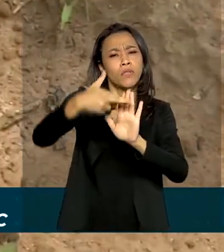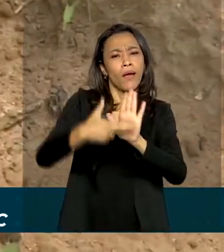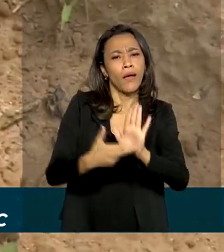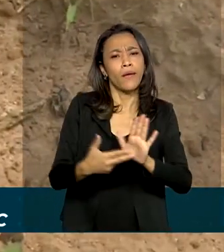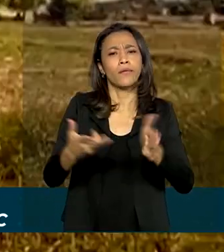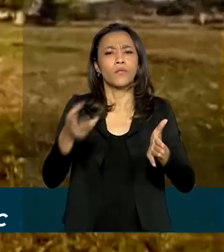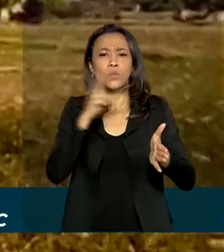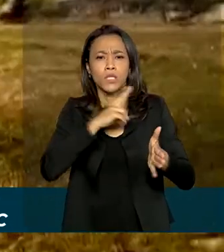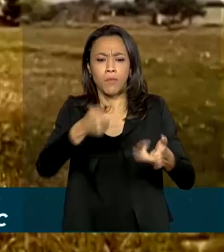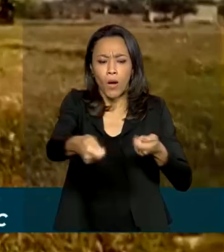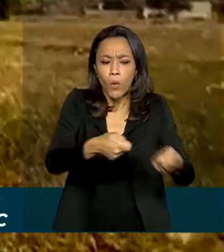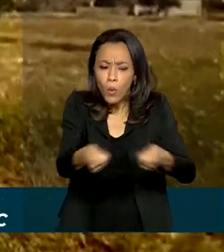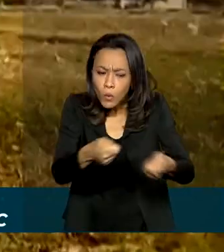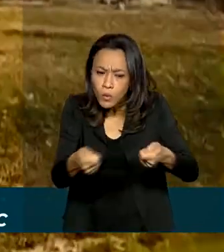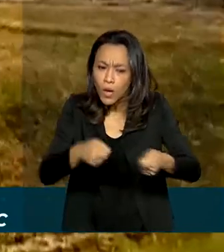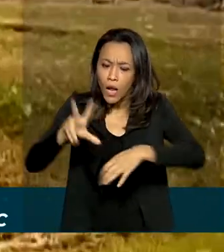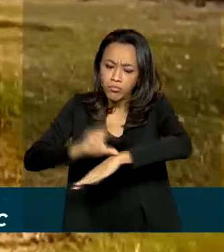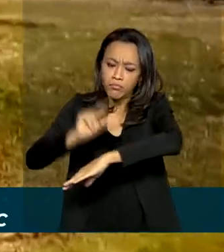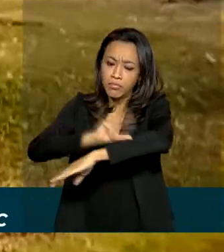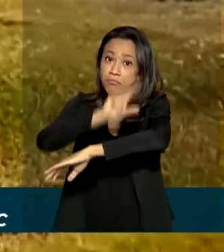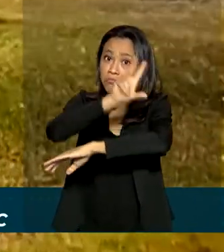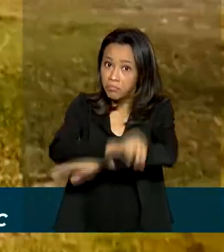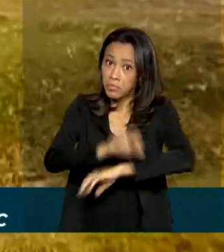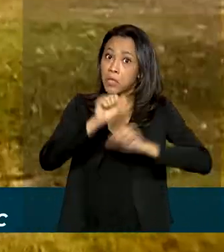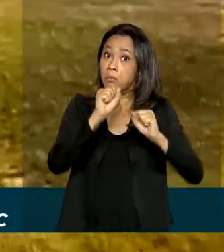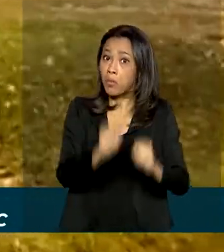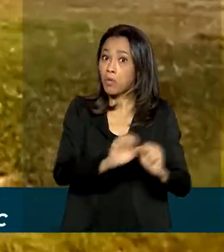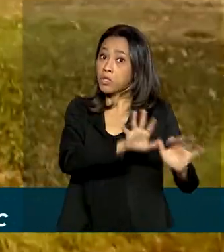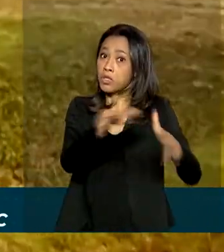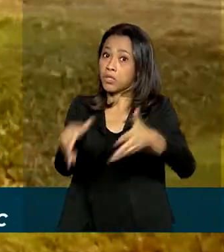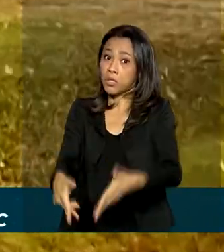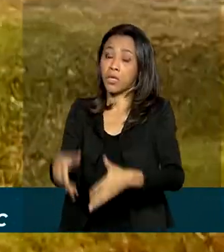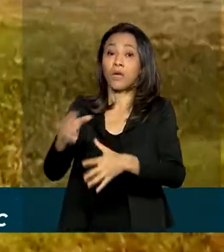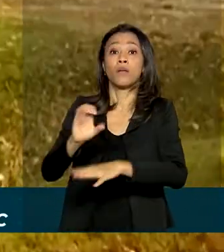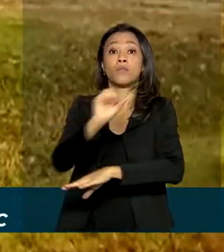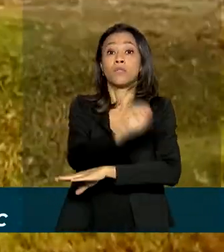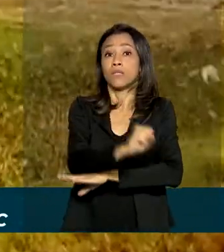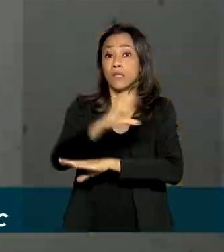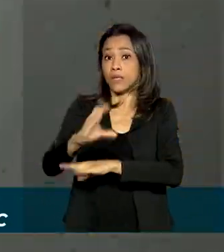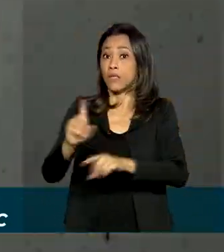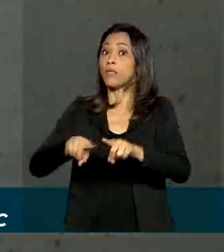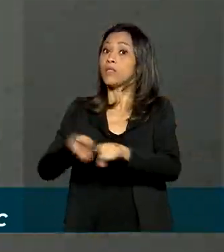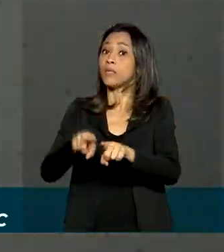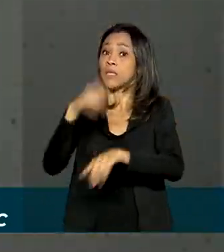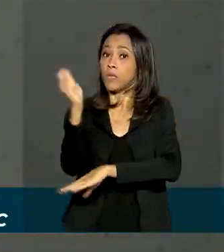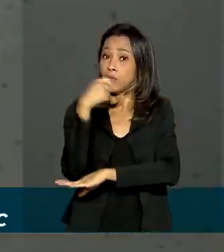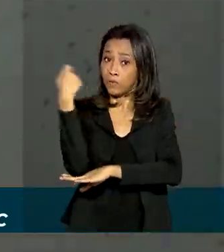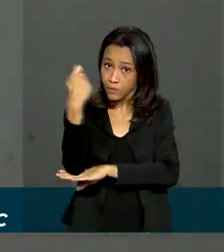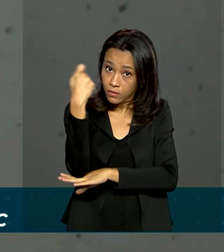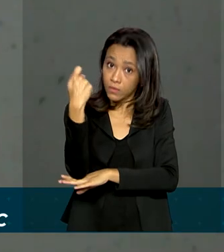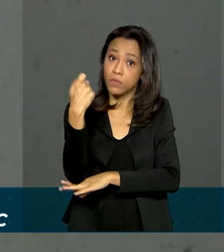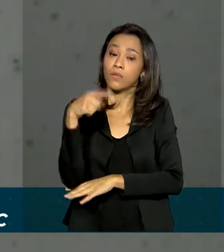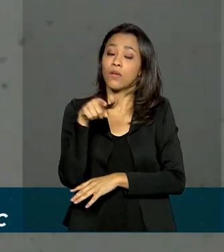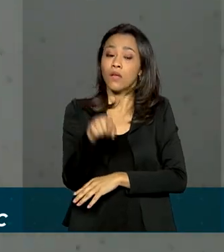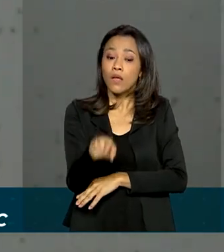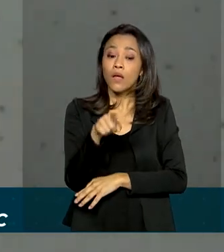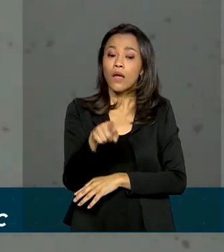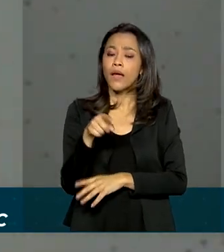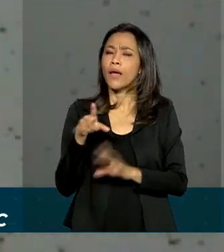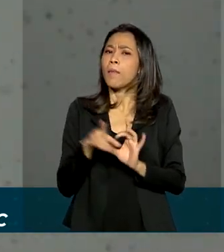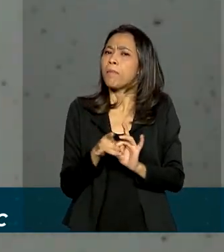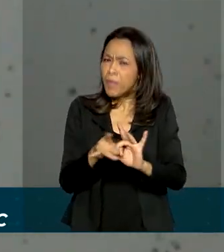controle do surto da praga, que pode afetar o Rio Grande do Sul e Santa Catarina. Fica autorizado, em caráter